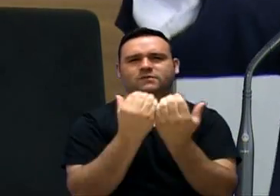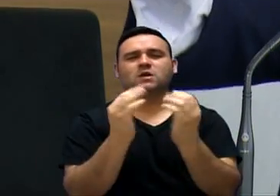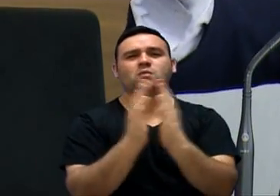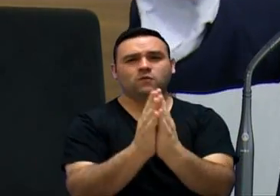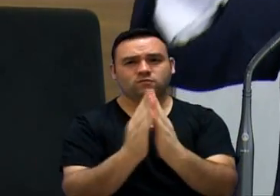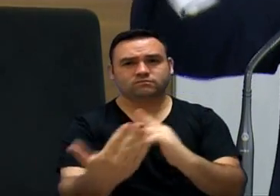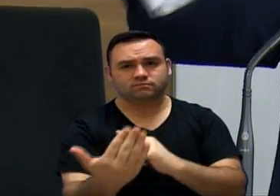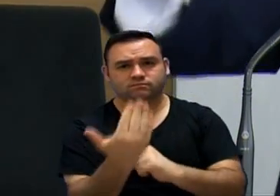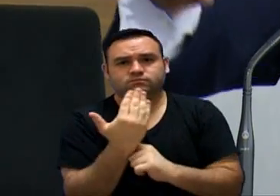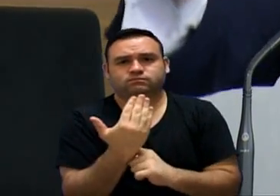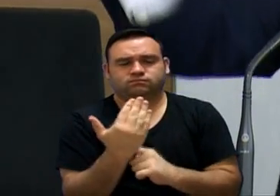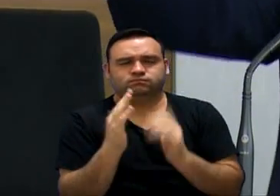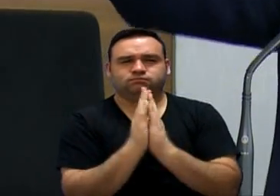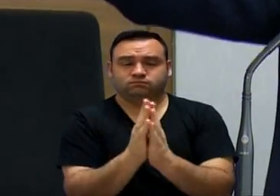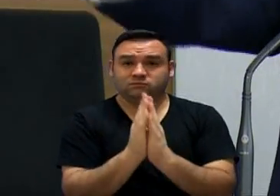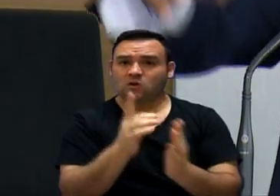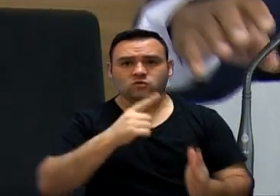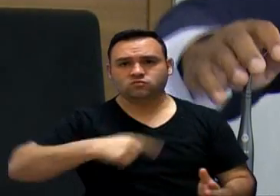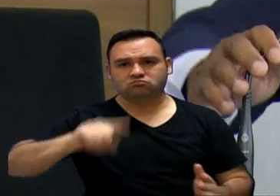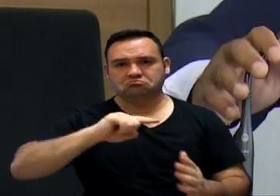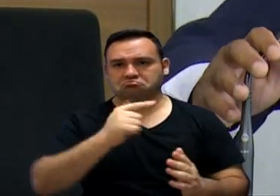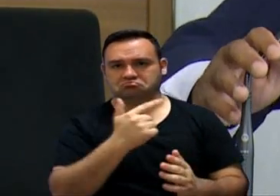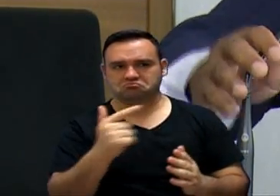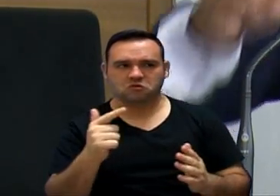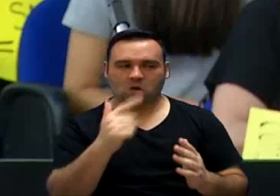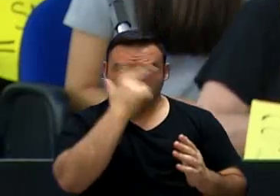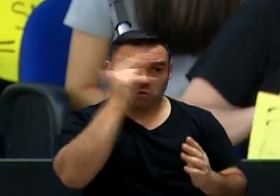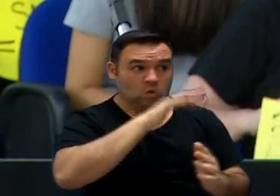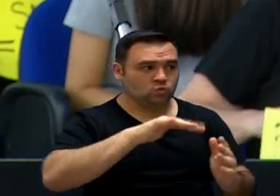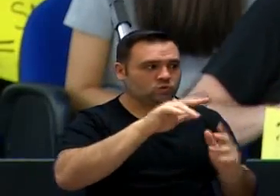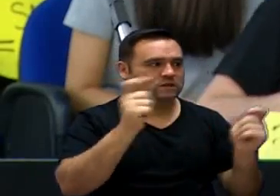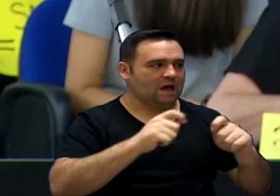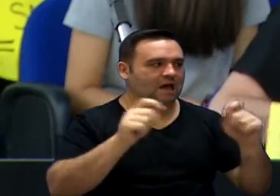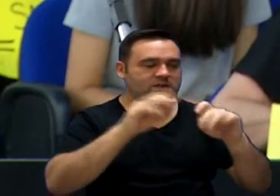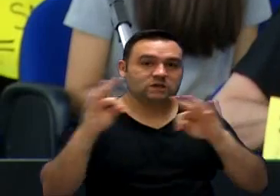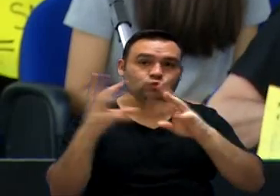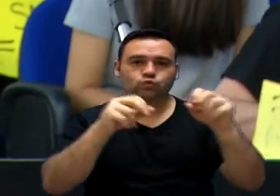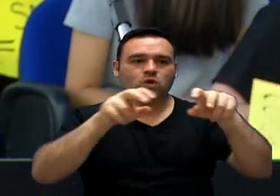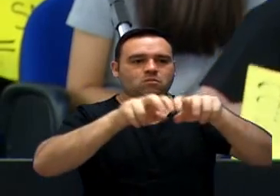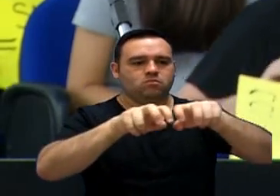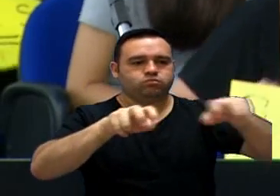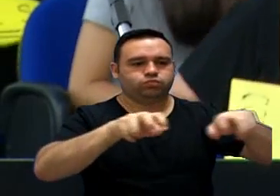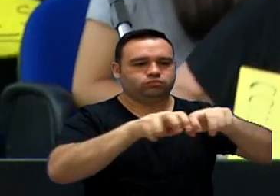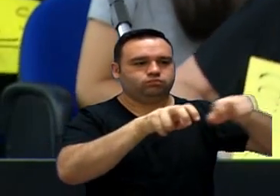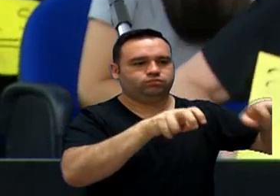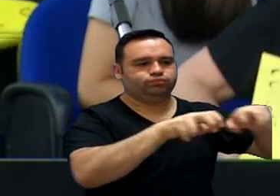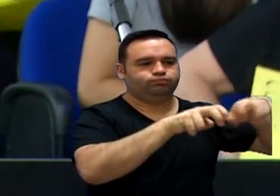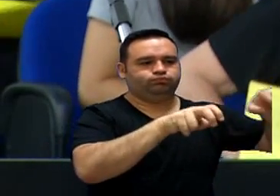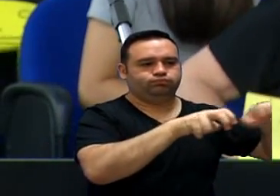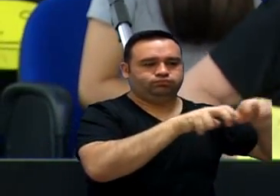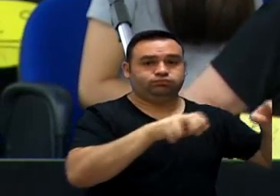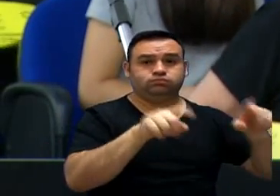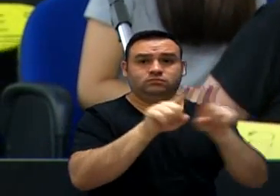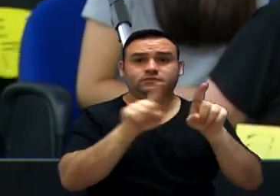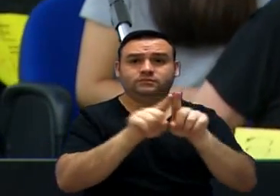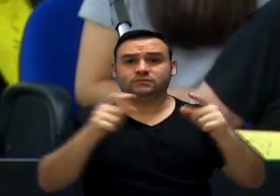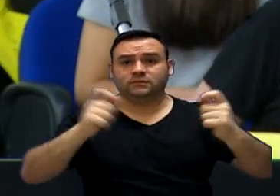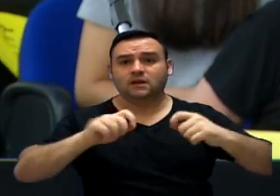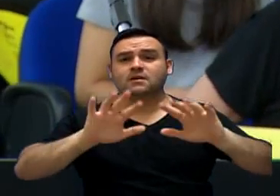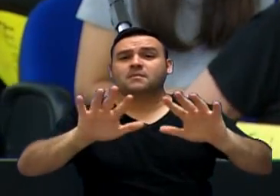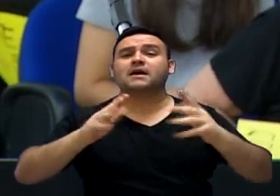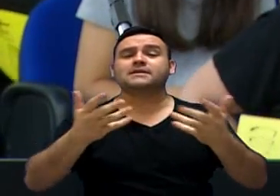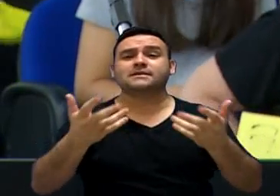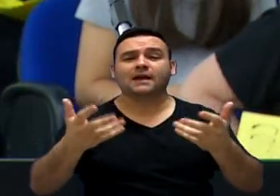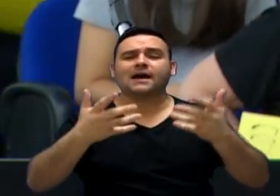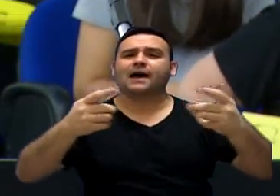puderem me ajudar, eu agradeço, nós não vamos deixar ninguém para fora, vocês podem acompanhar, isso é o perfil dessa presidência, mas eu